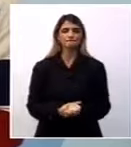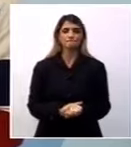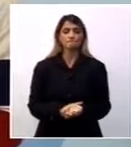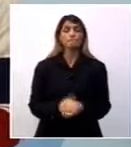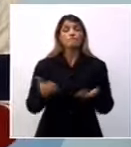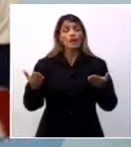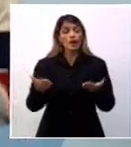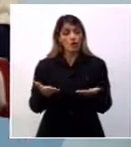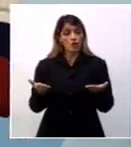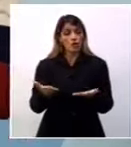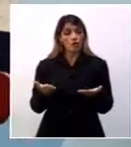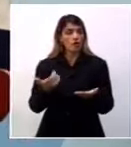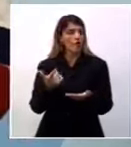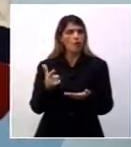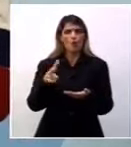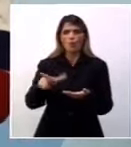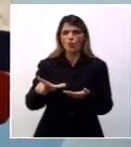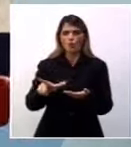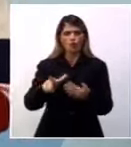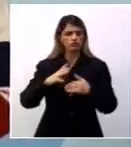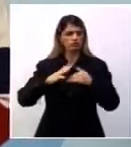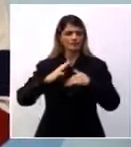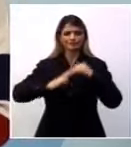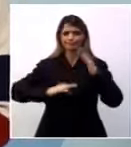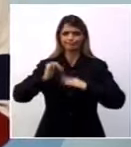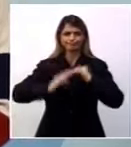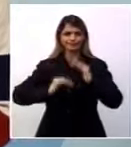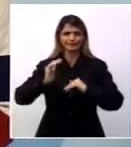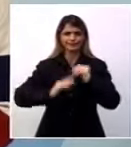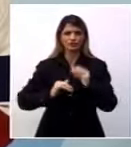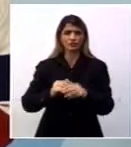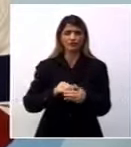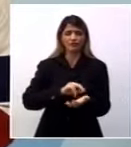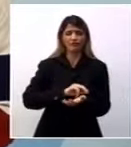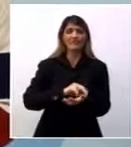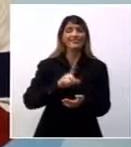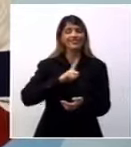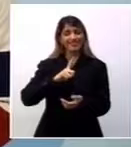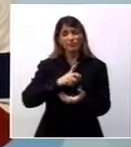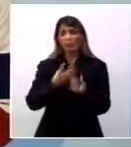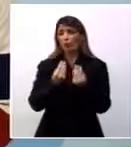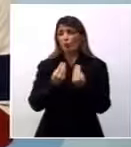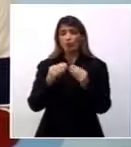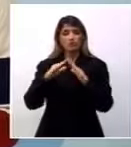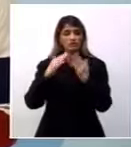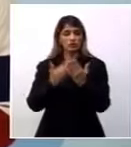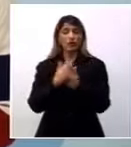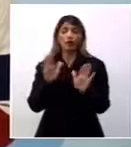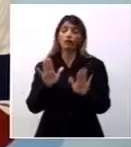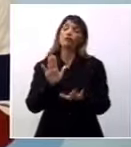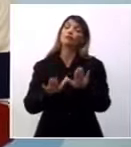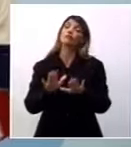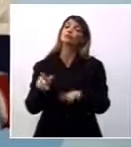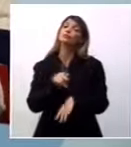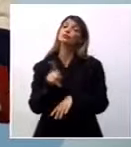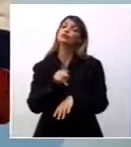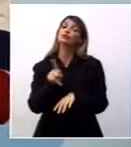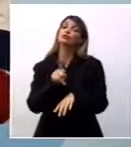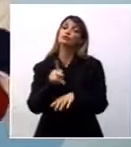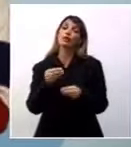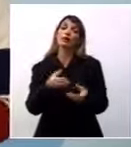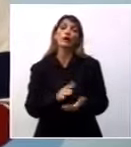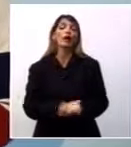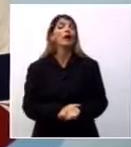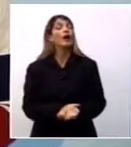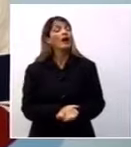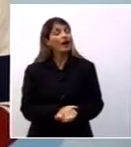outra atividade que é muito executada nas escolas. O seu professor muitas vezes aplica para você e você fala, eu